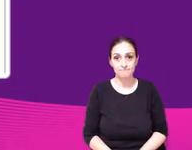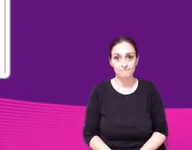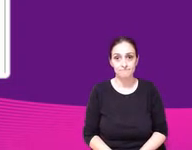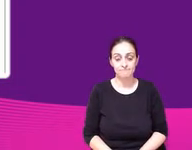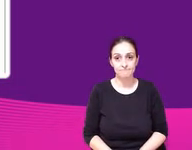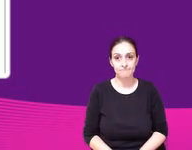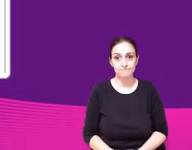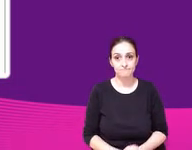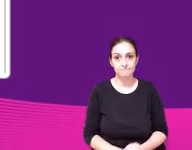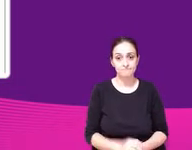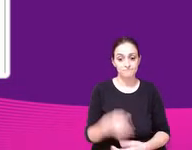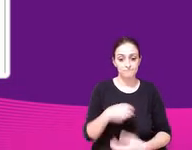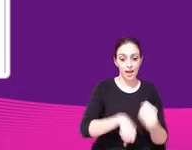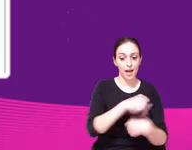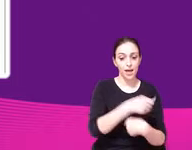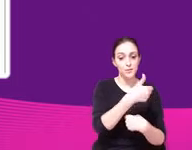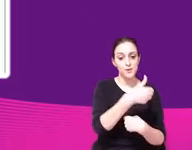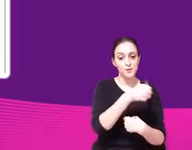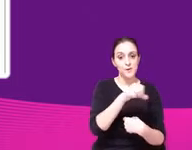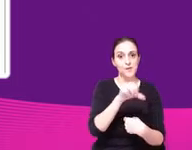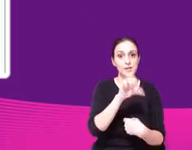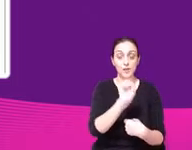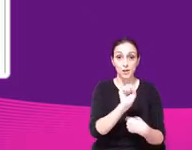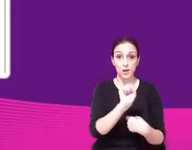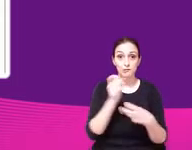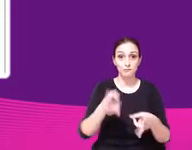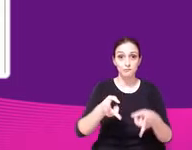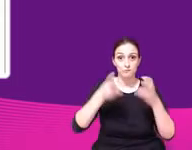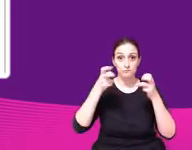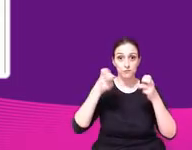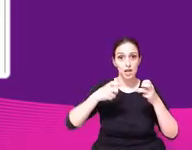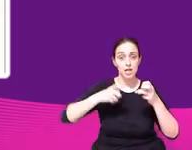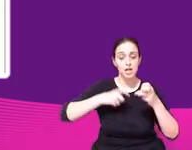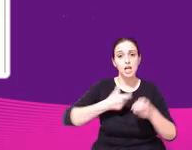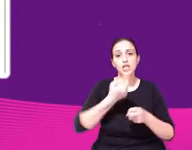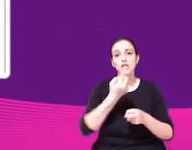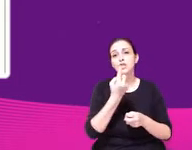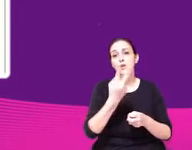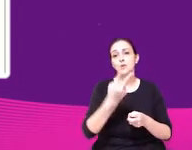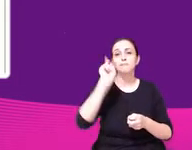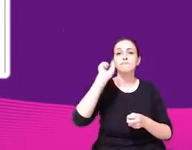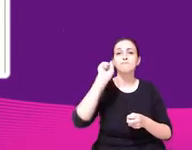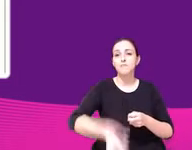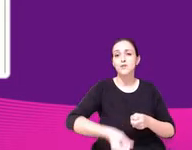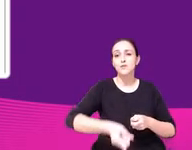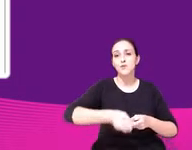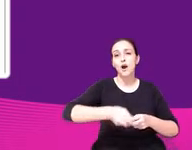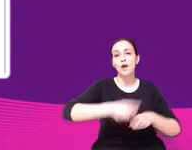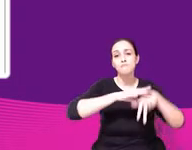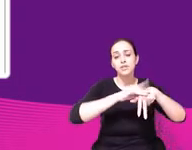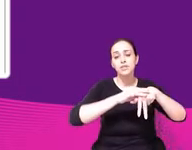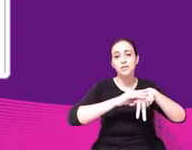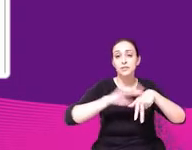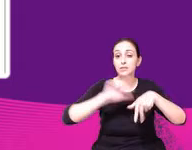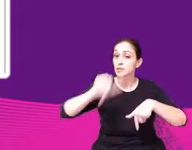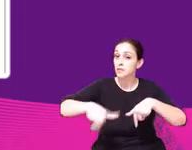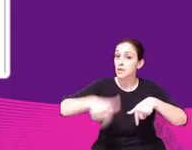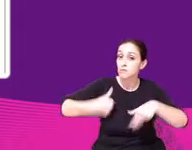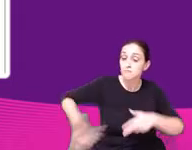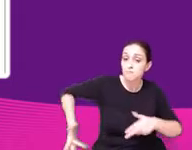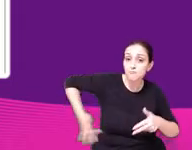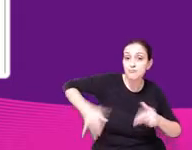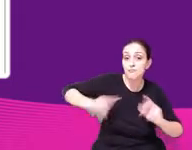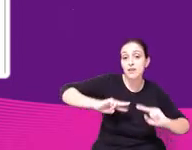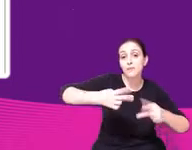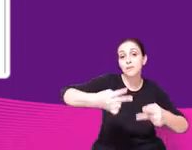Em 1998, vocês podem observar aqui, nós tínhamos 12 mil pacientes transplantados renais em acompanhamento. Em